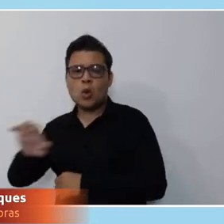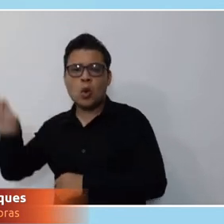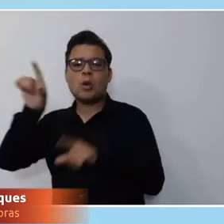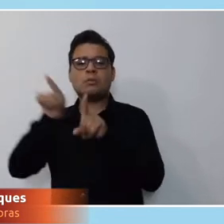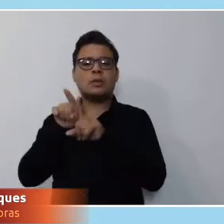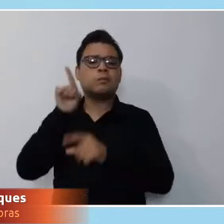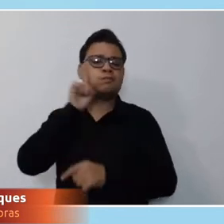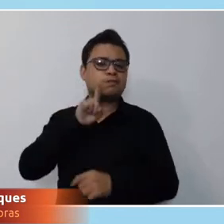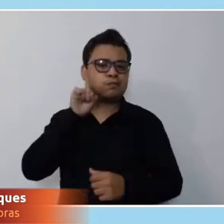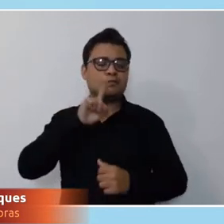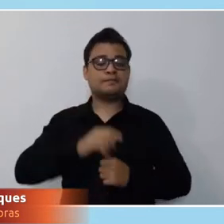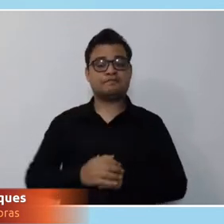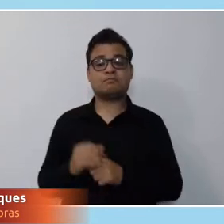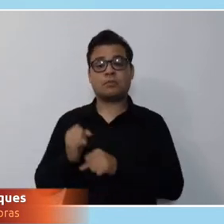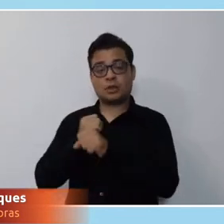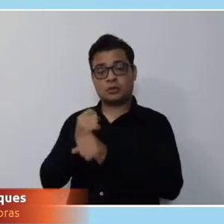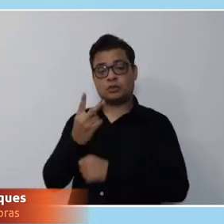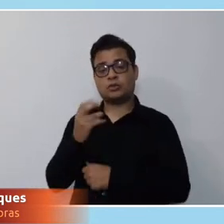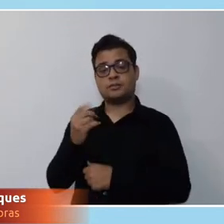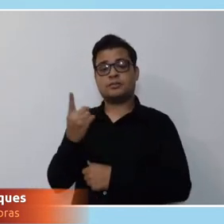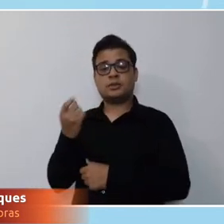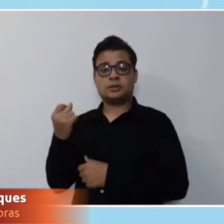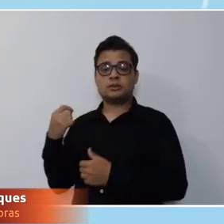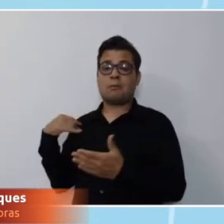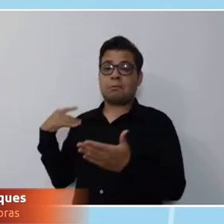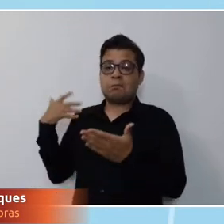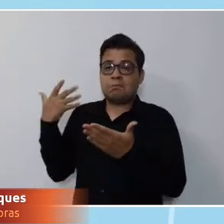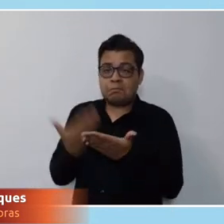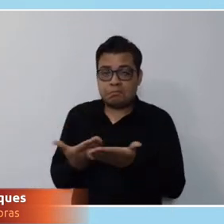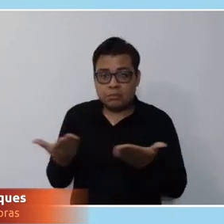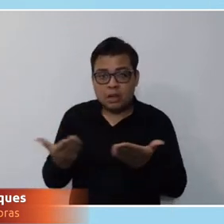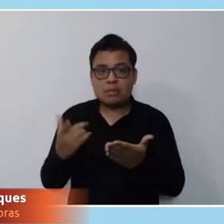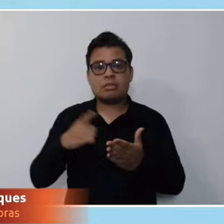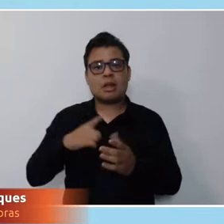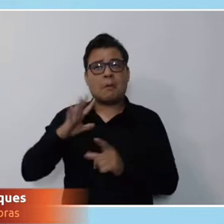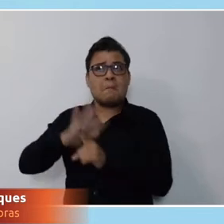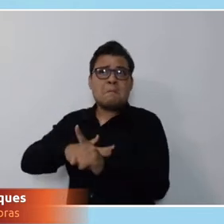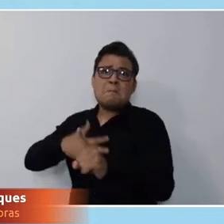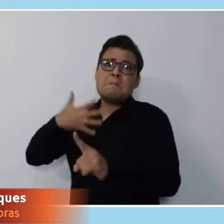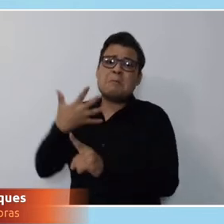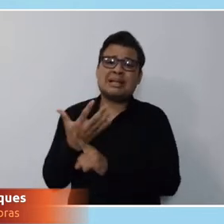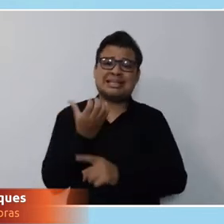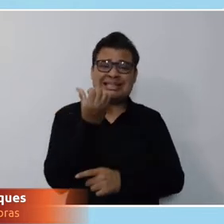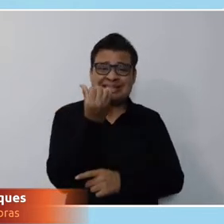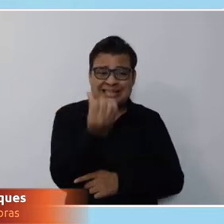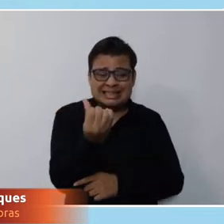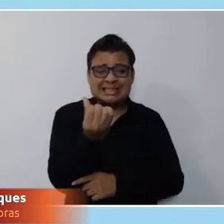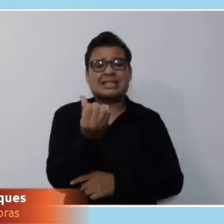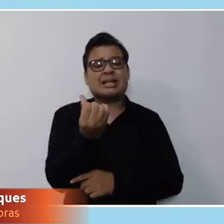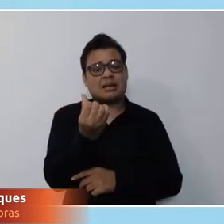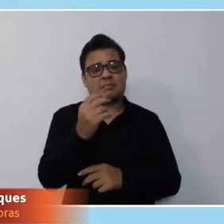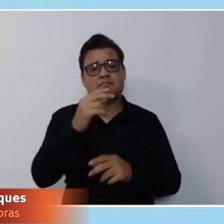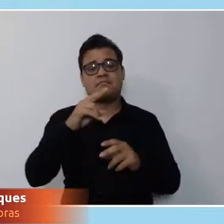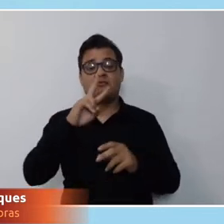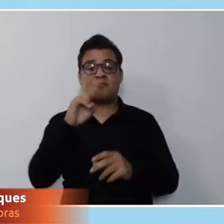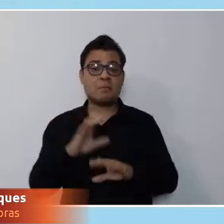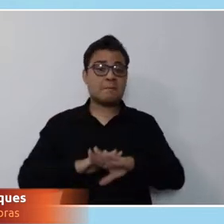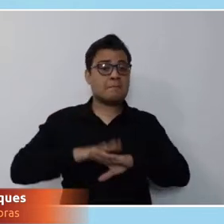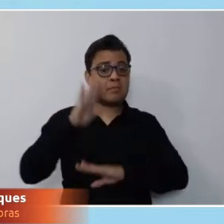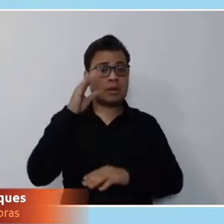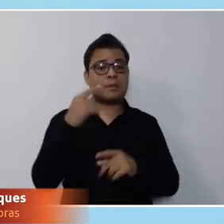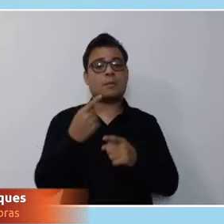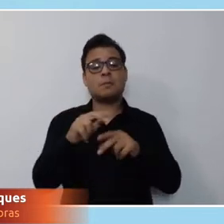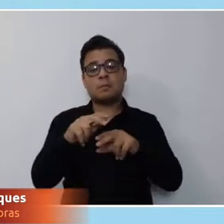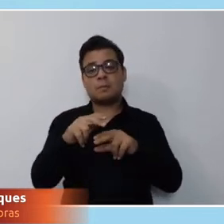refugiados no país se tornou 6 vezes maior, principalmente por causa da migração mais intensa de